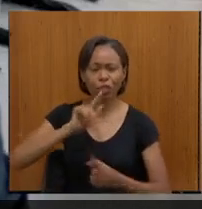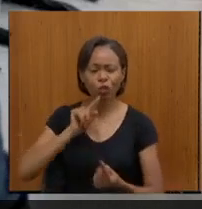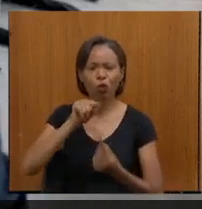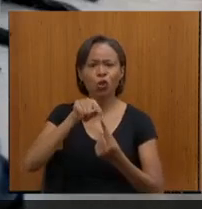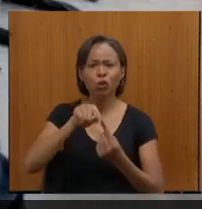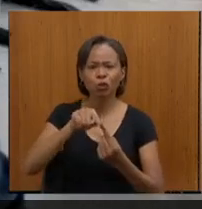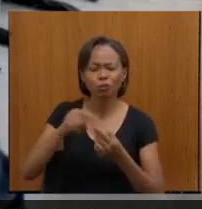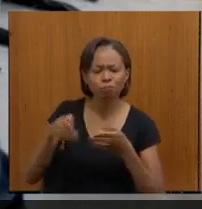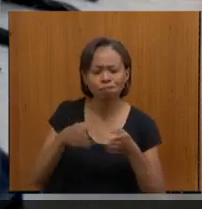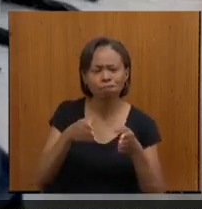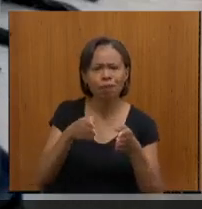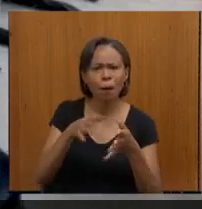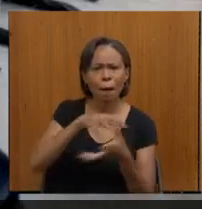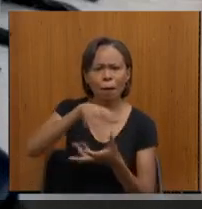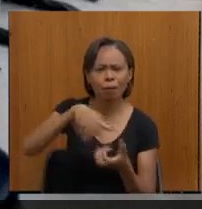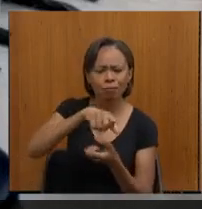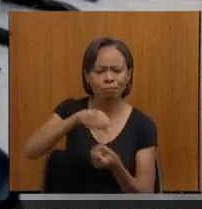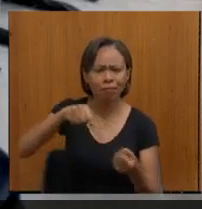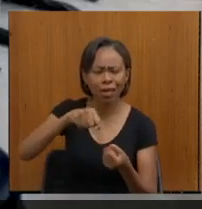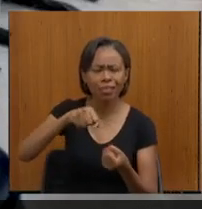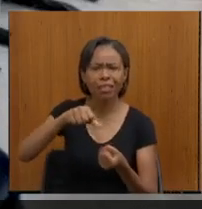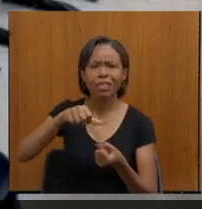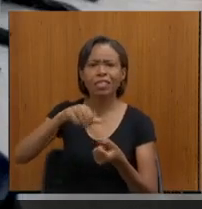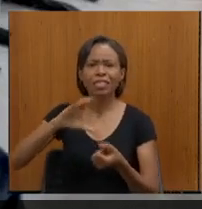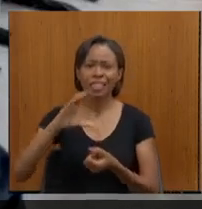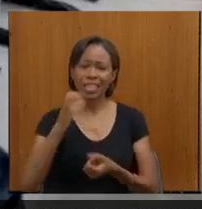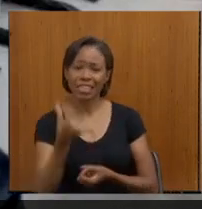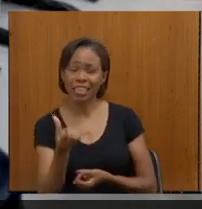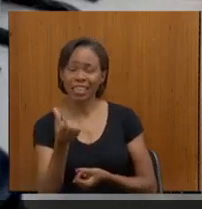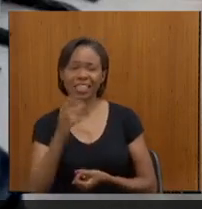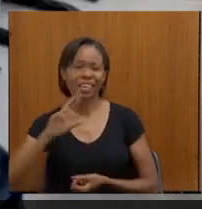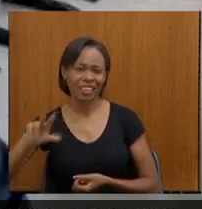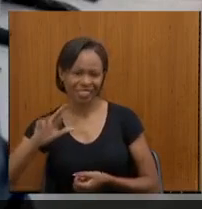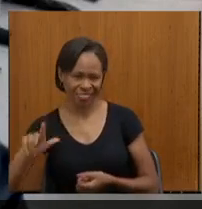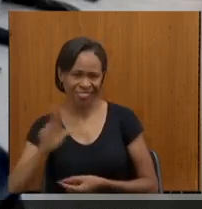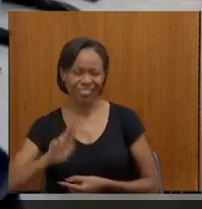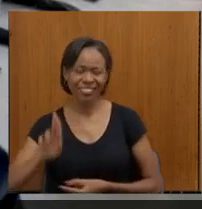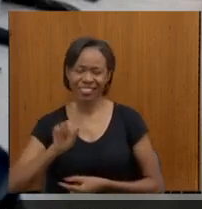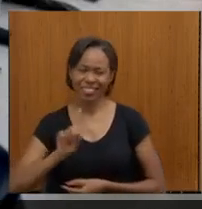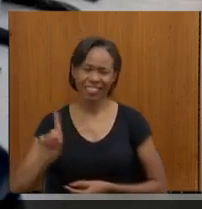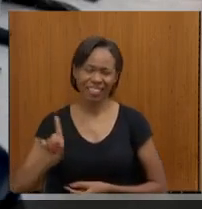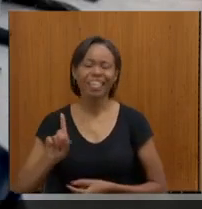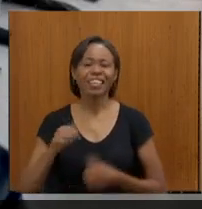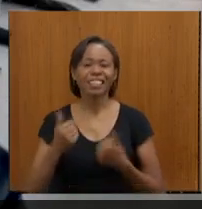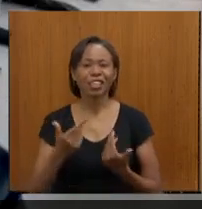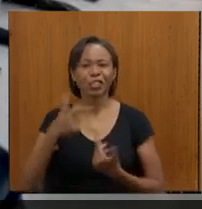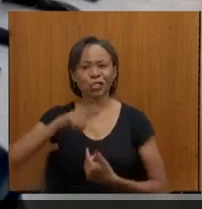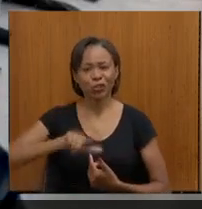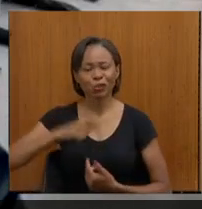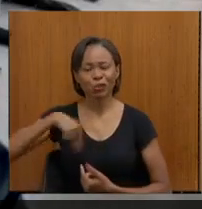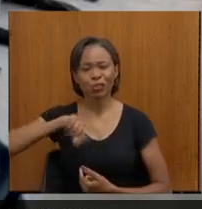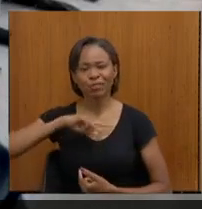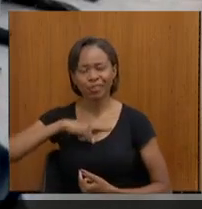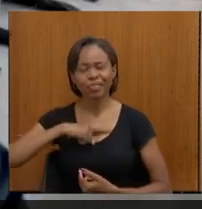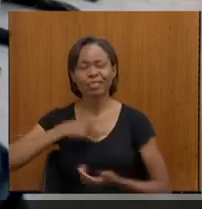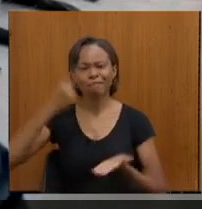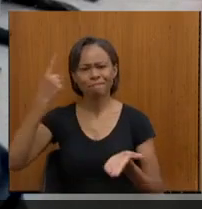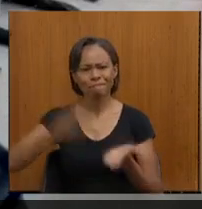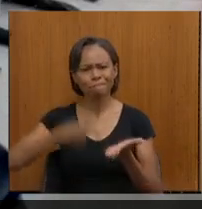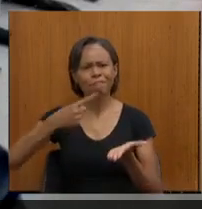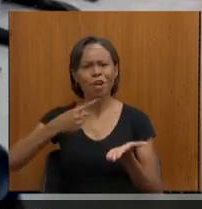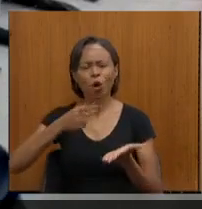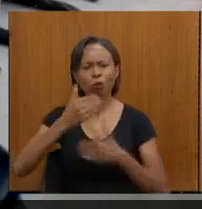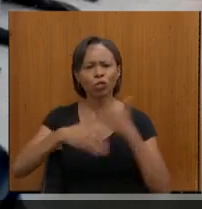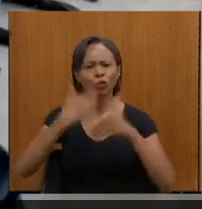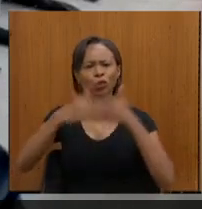só celebridade esse carbonização fica de novo estamos muito quando cometida ou se como o ter sempre movimento depois